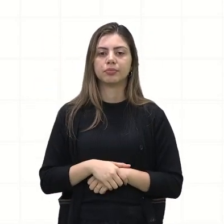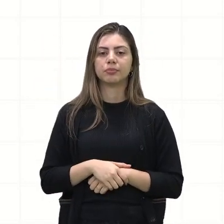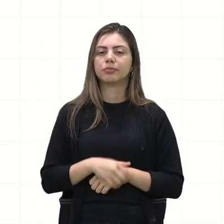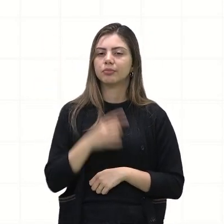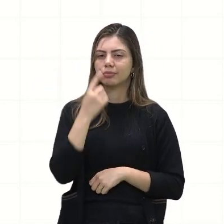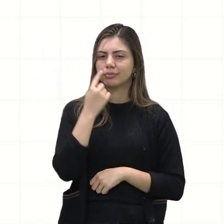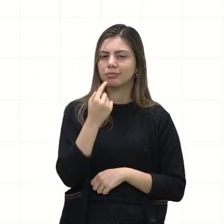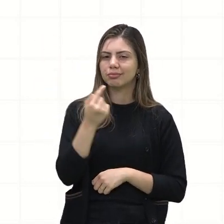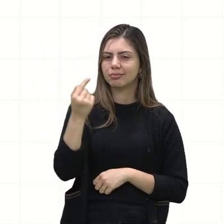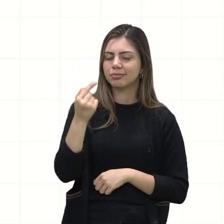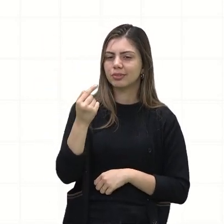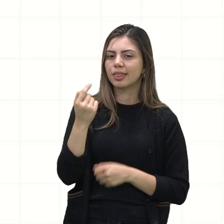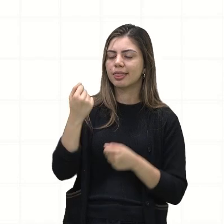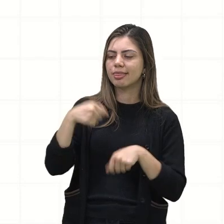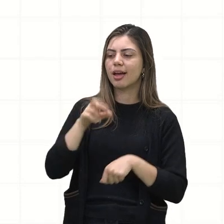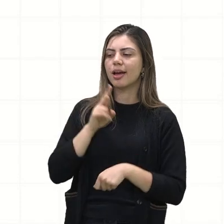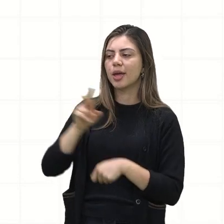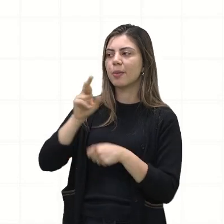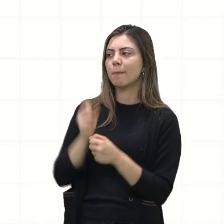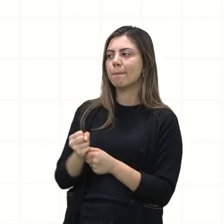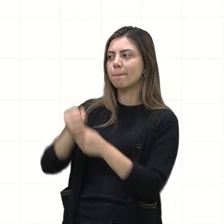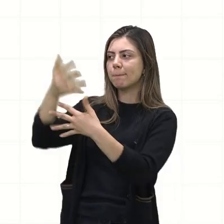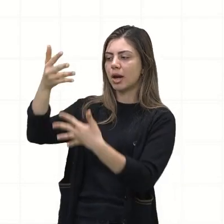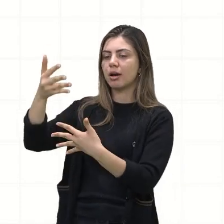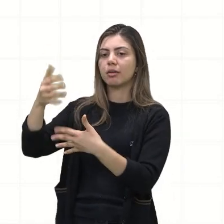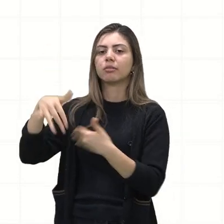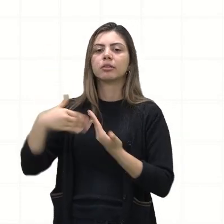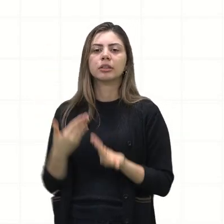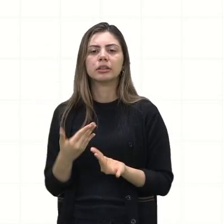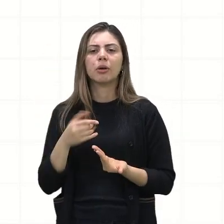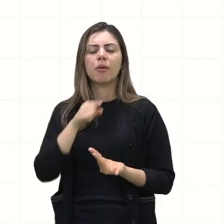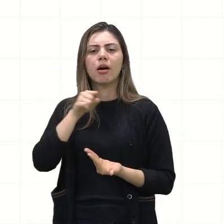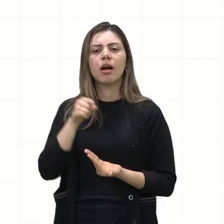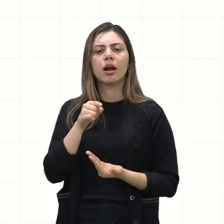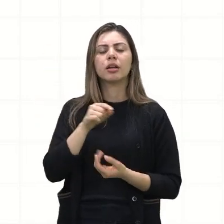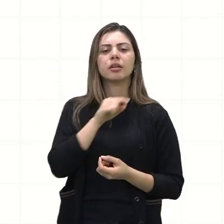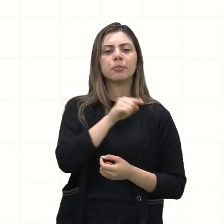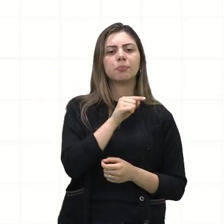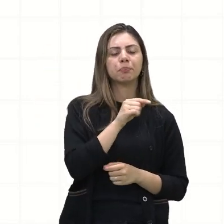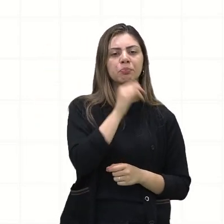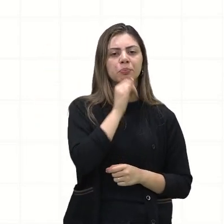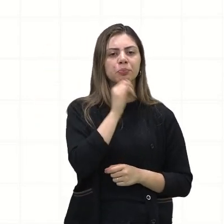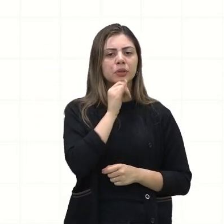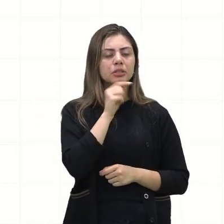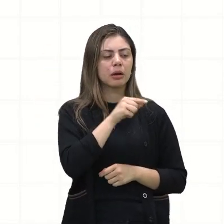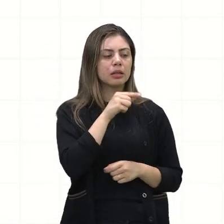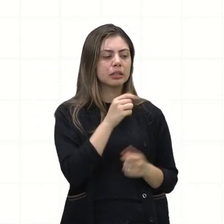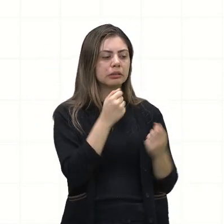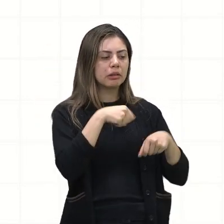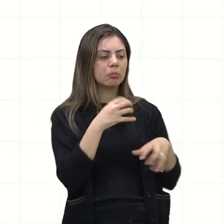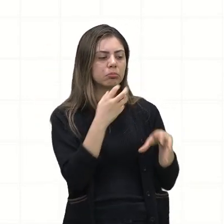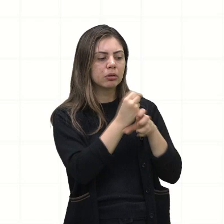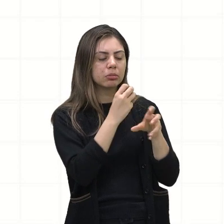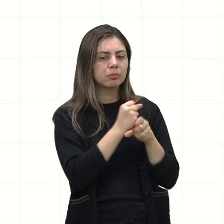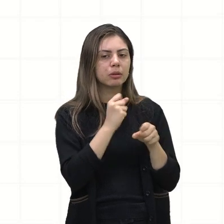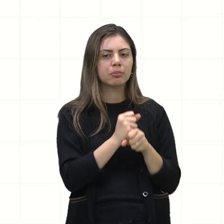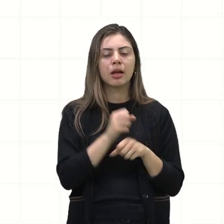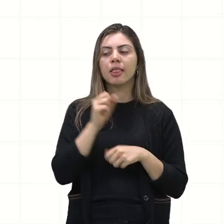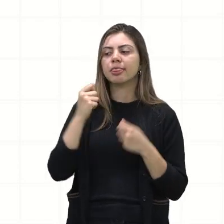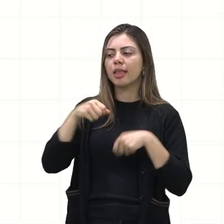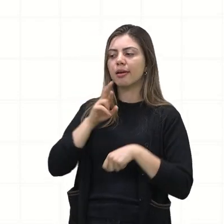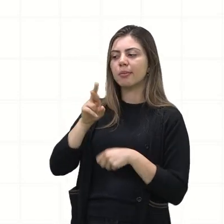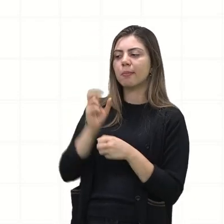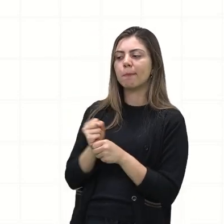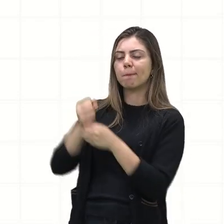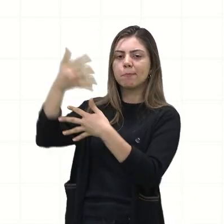olha só, M maneiras distintas, e tomada essa decisão A, uma decisão B, puder ser tomada de N maneiras